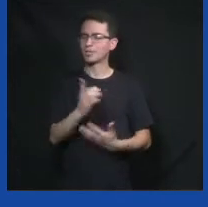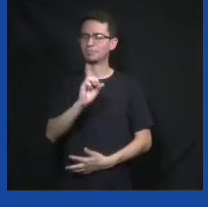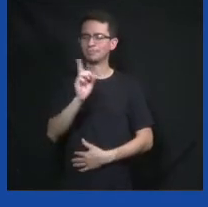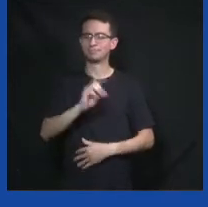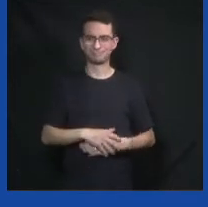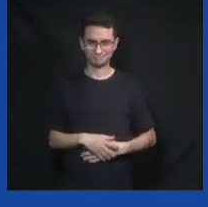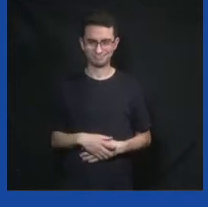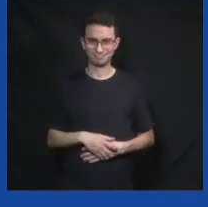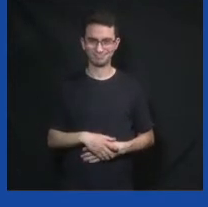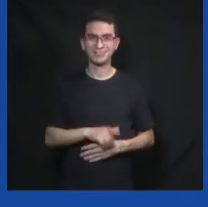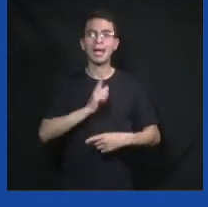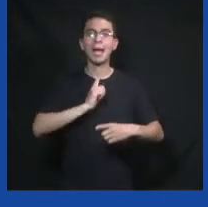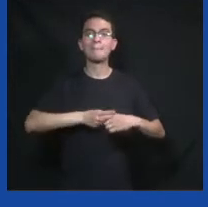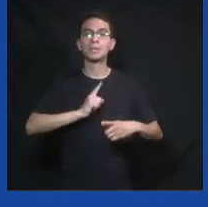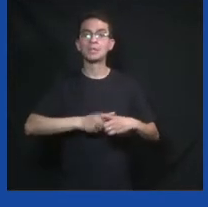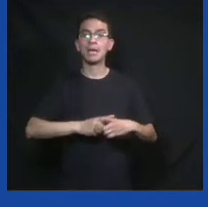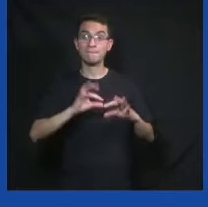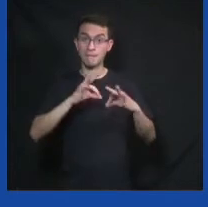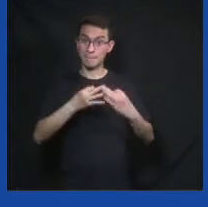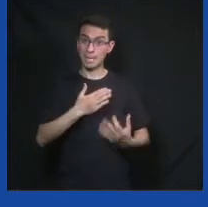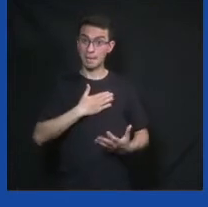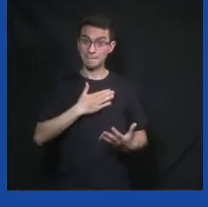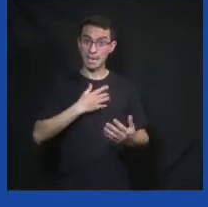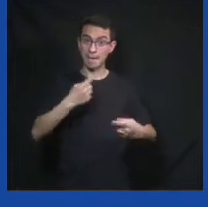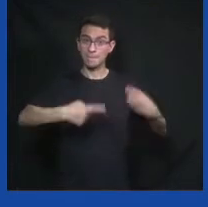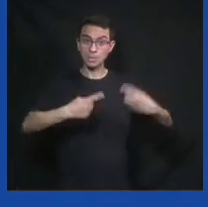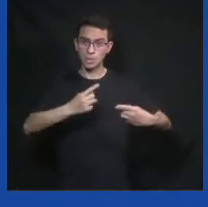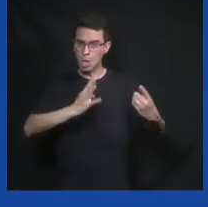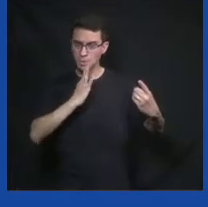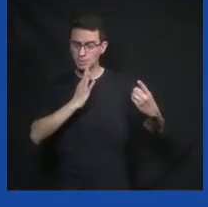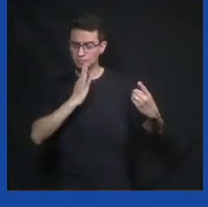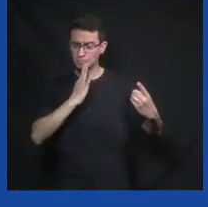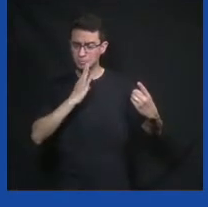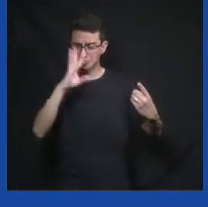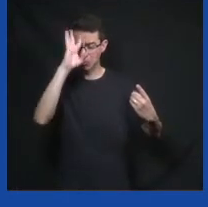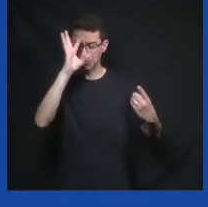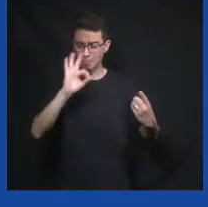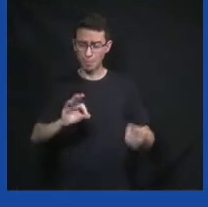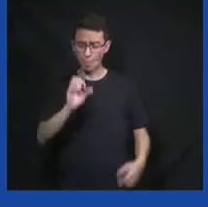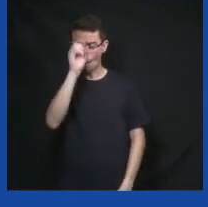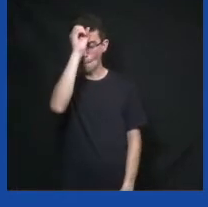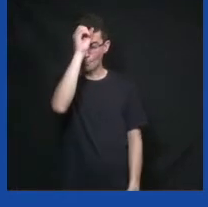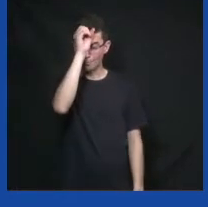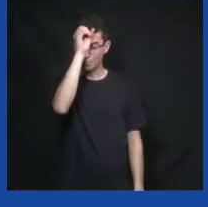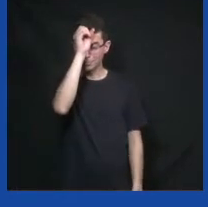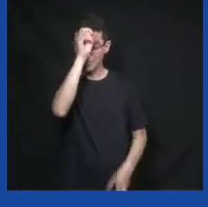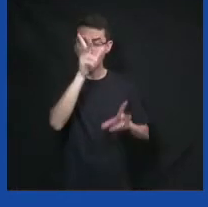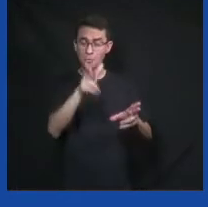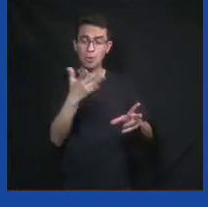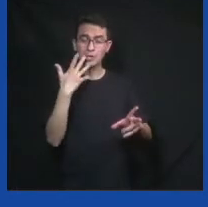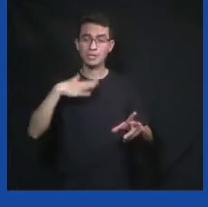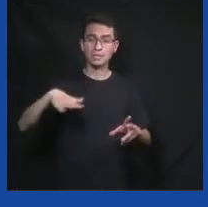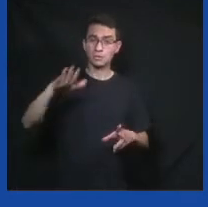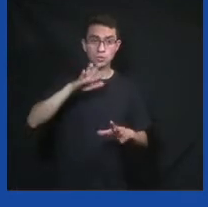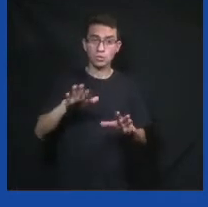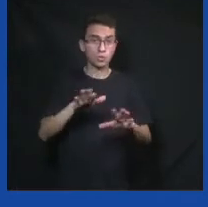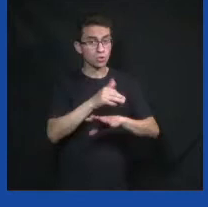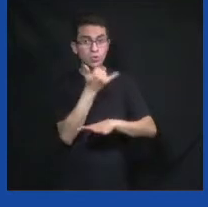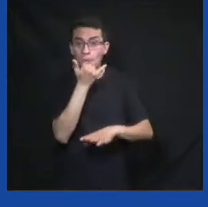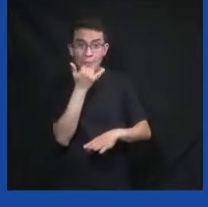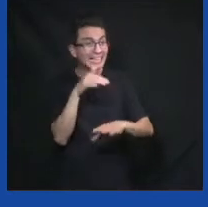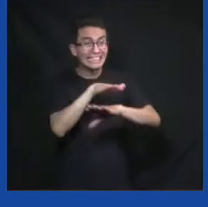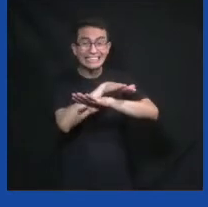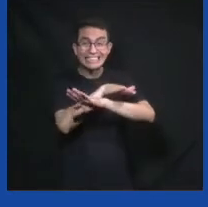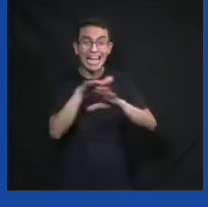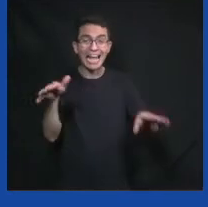não sabe de política o quanto que eu gostaria que as crianças desse país soubessem. Simples assim. Não vou culpar ninguém, vou me